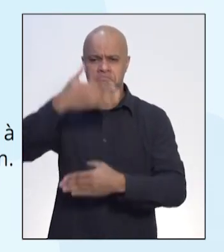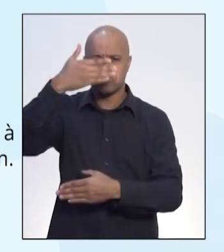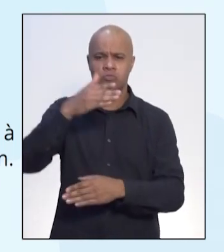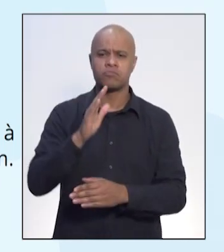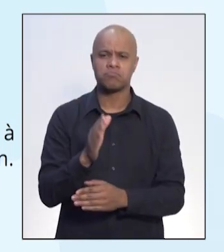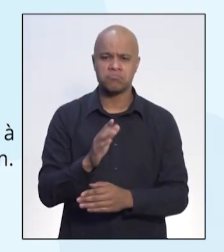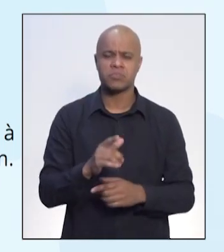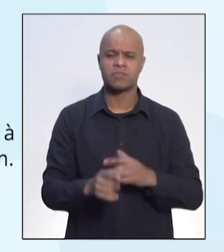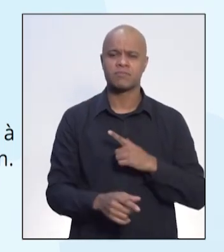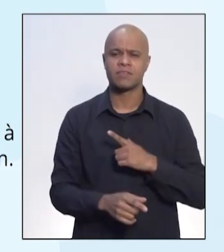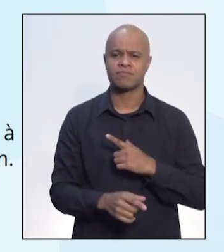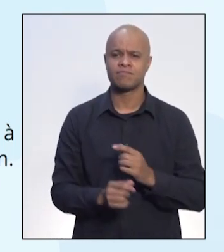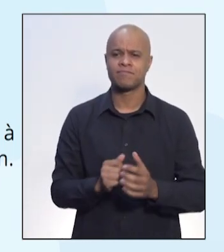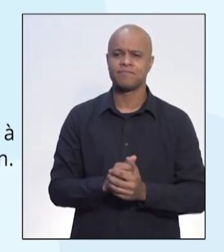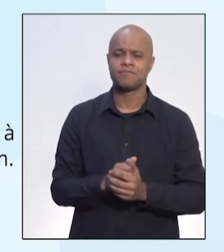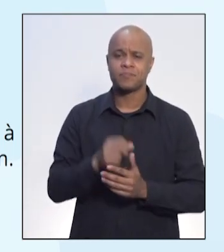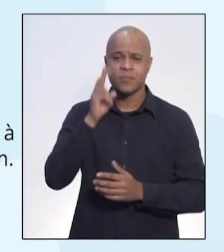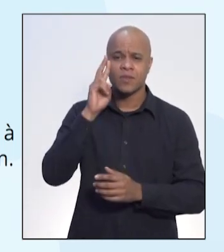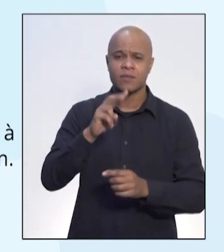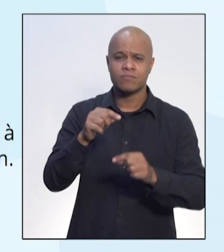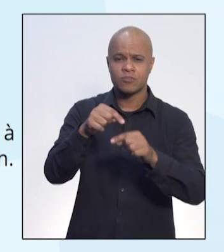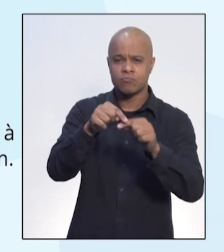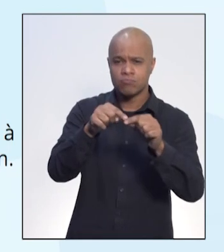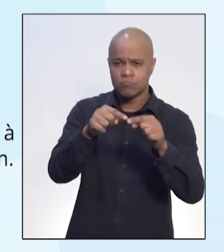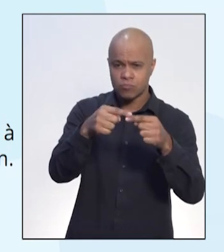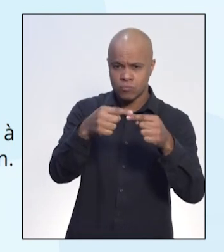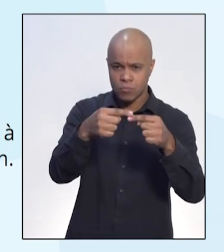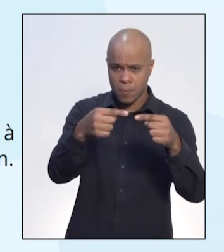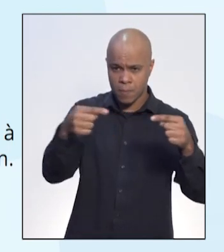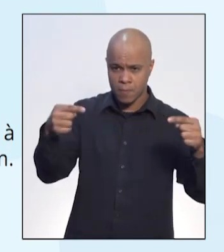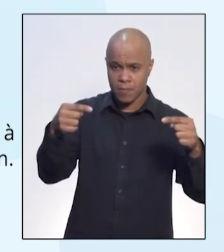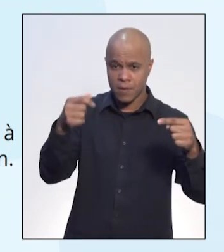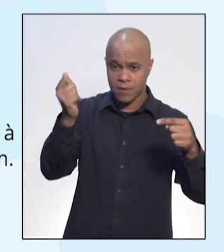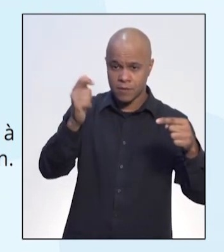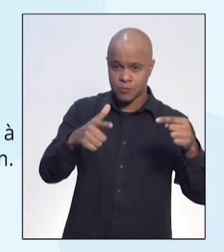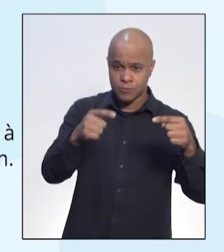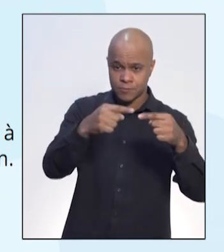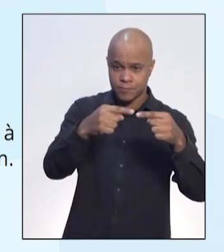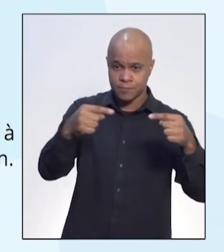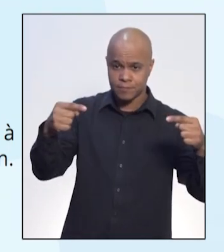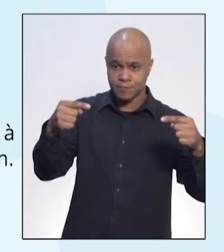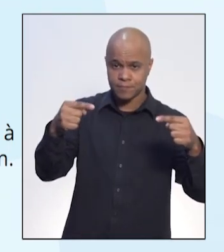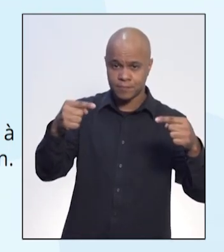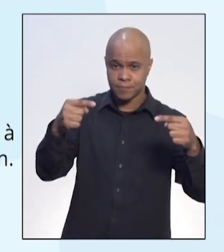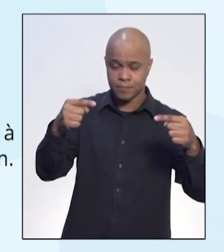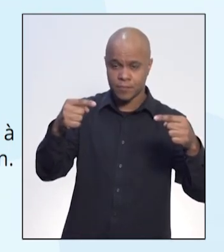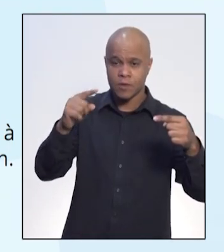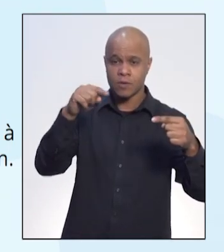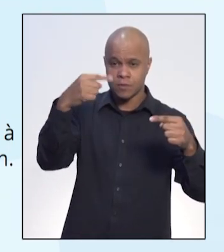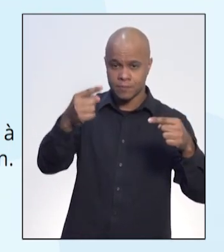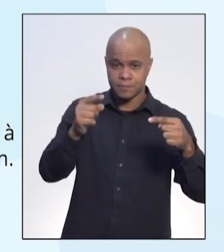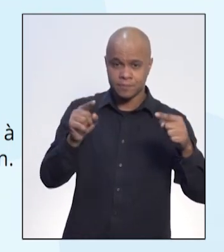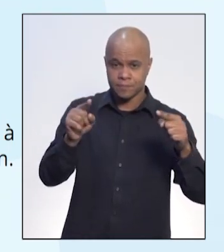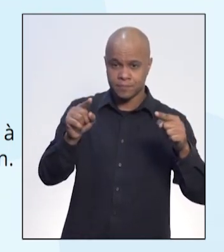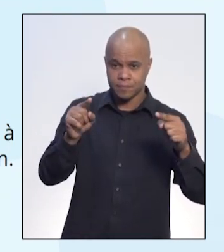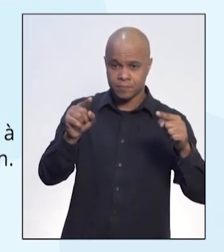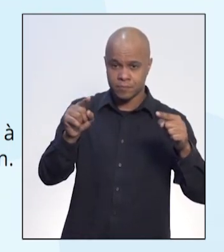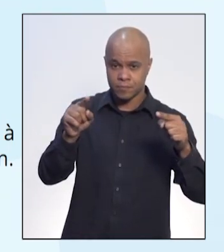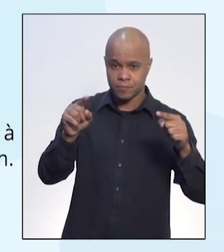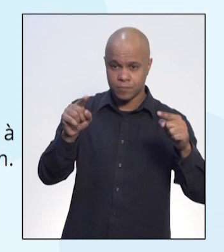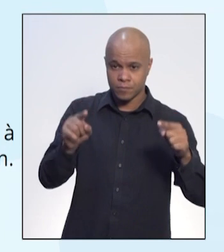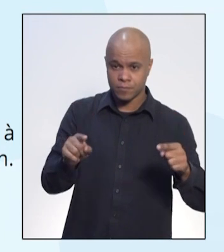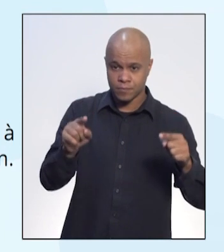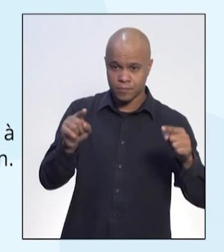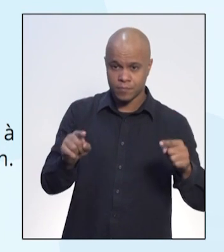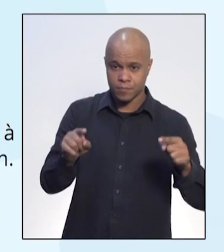azul? É o muro. Tá? Então, você tem um muro e você tem mais 3 lados aí. 2 lados iguais, são os X aí na